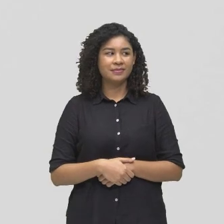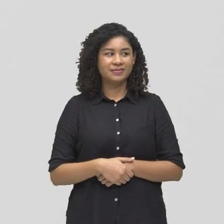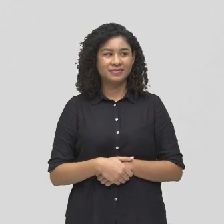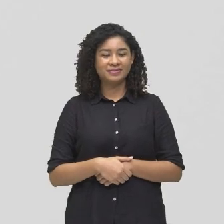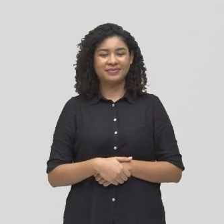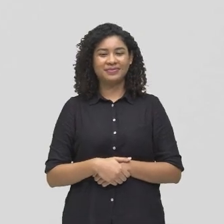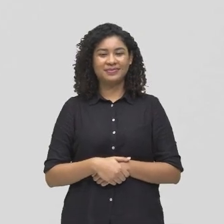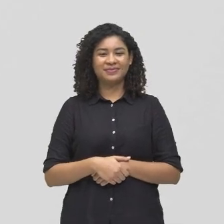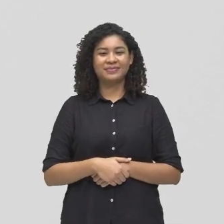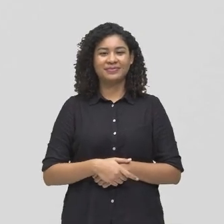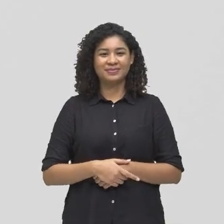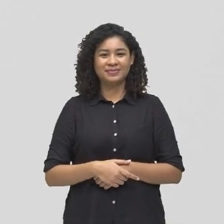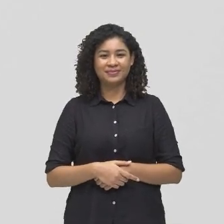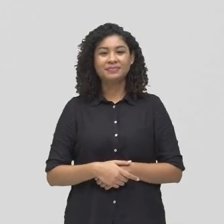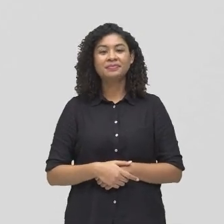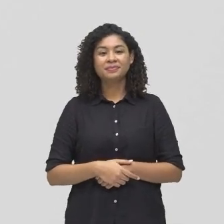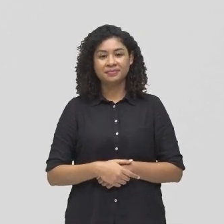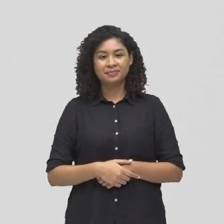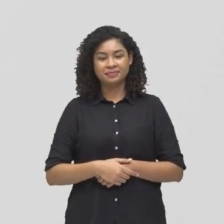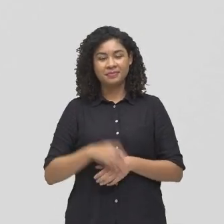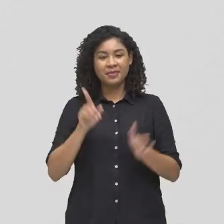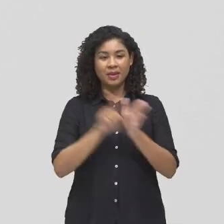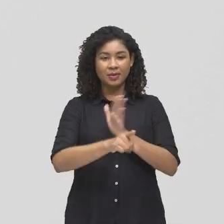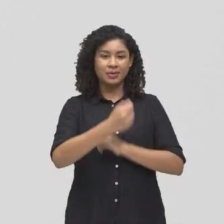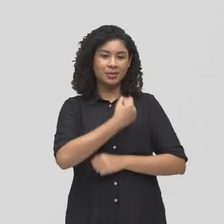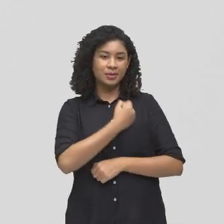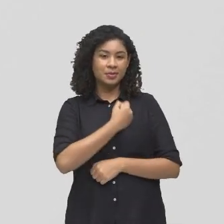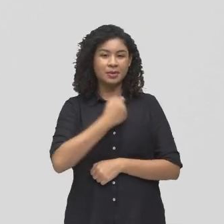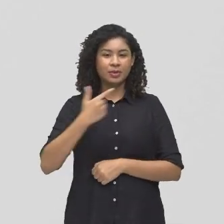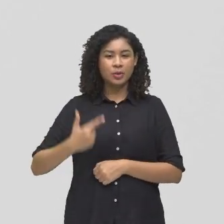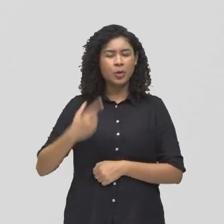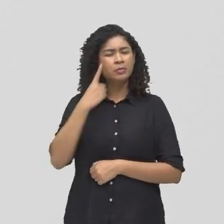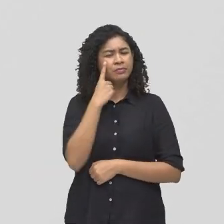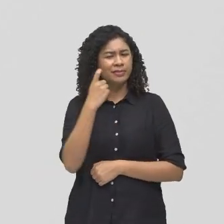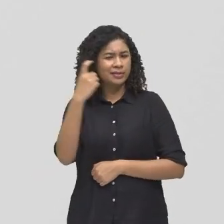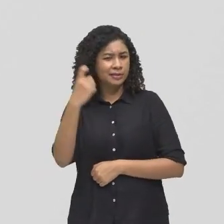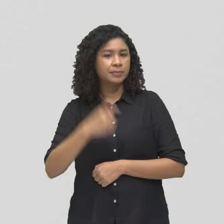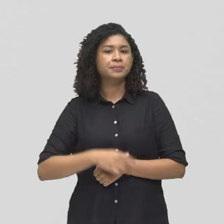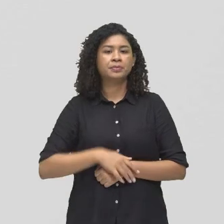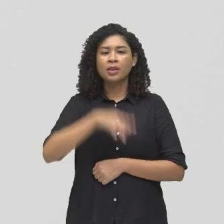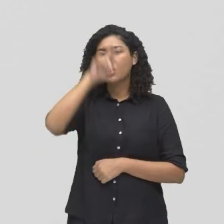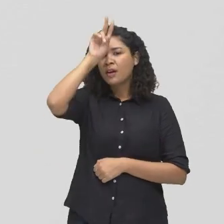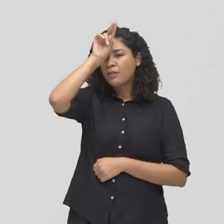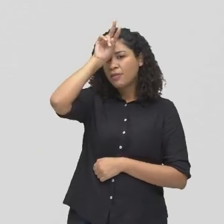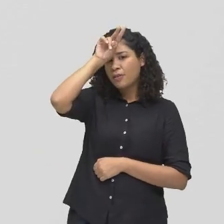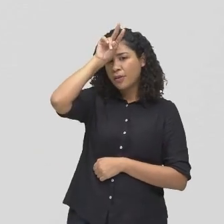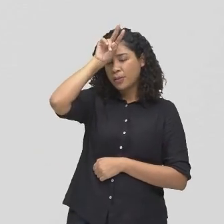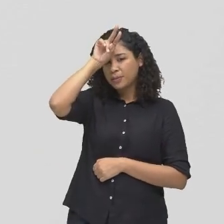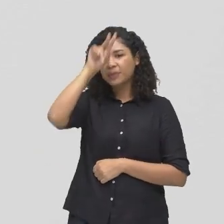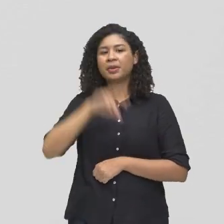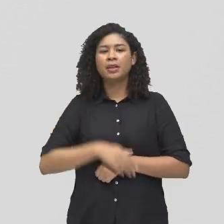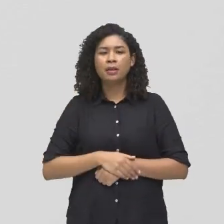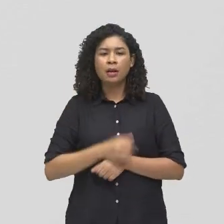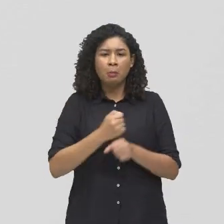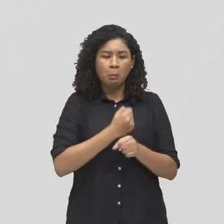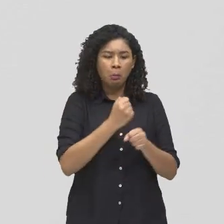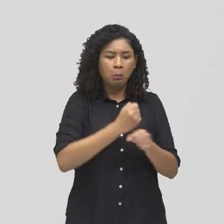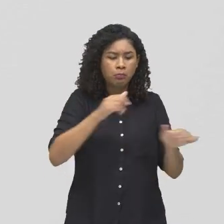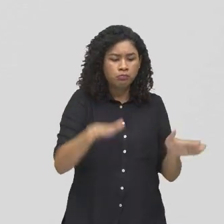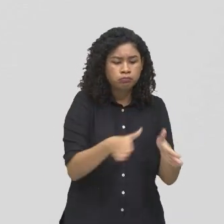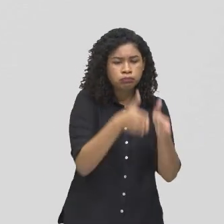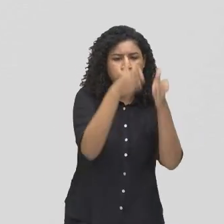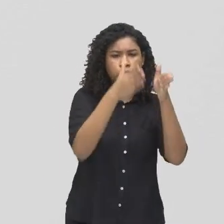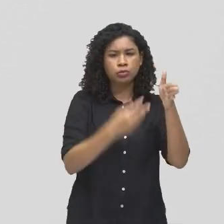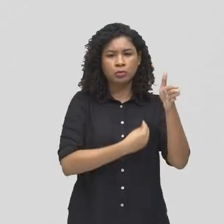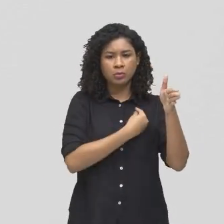segunda questão de hoje é bem interessante. A formiga faz o formigueiro, o homem faz sua casa.